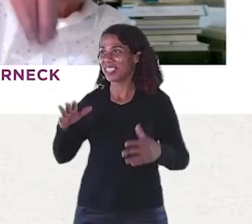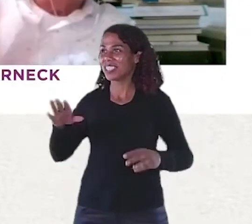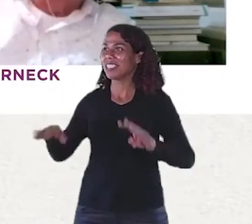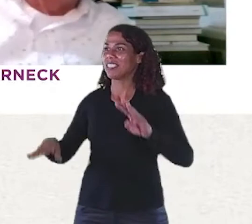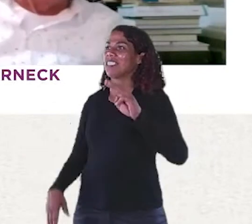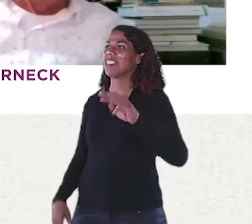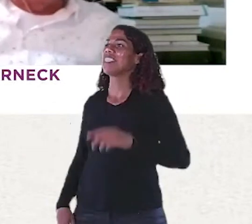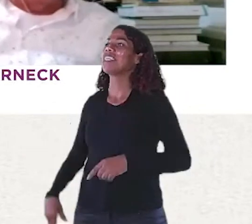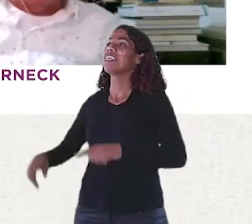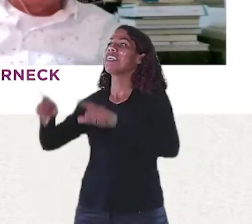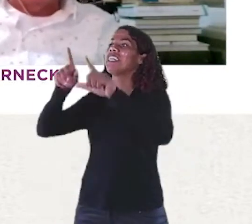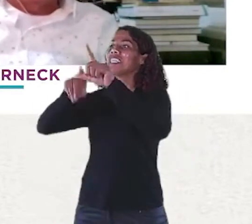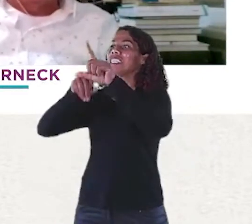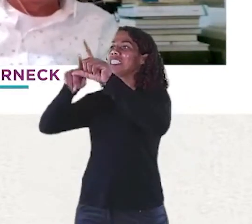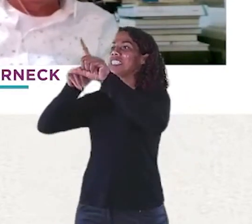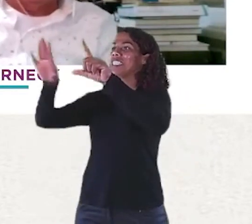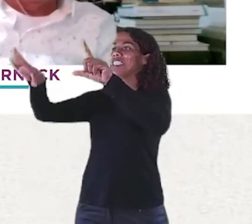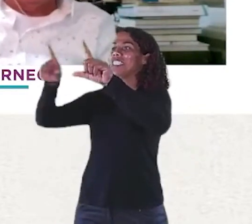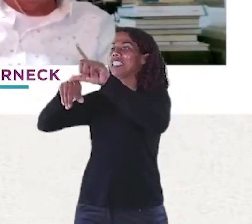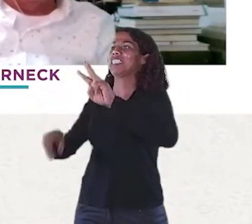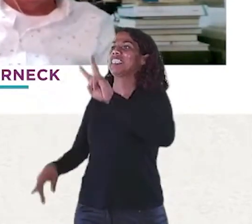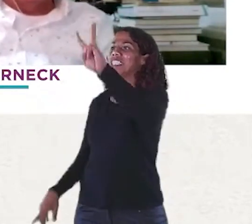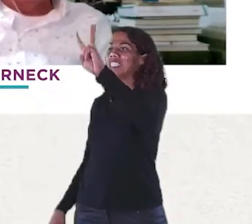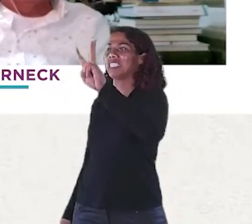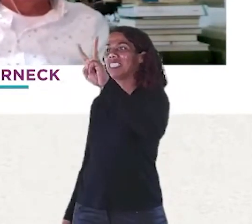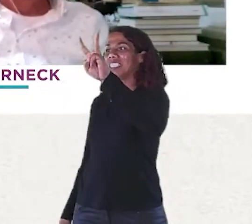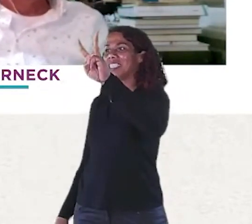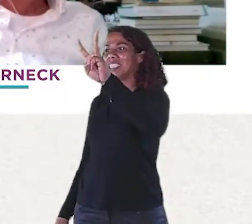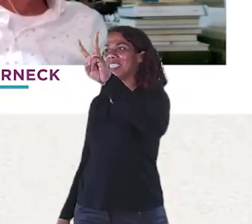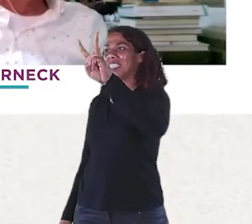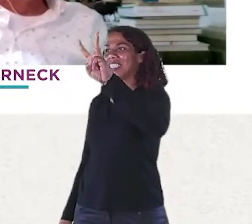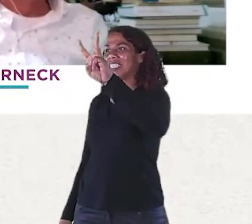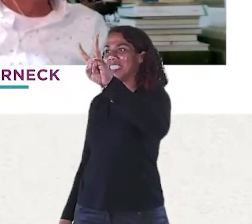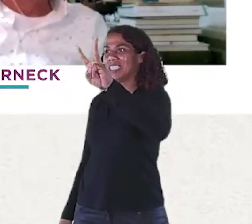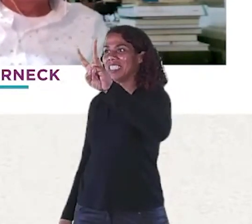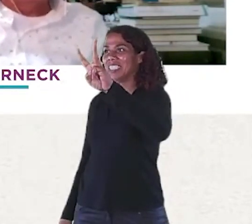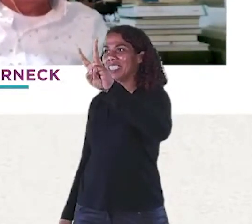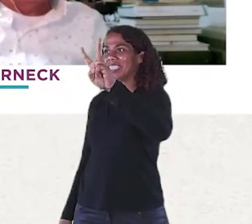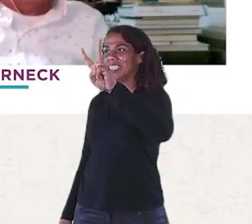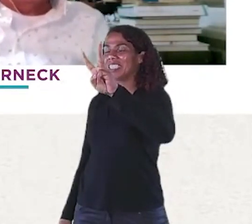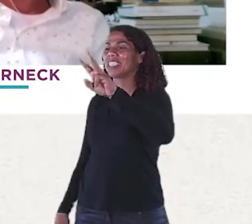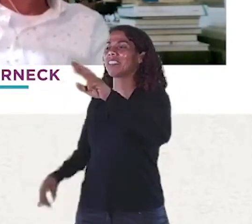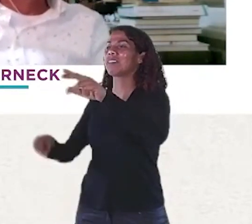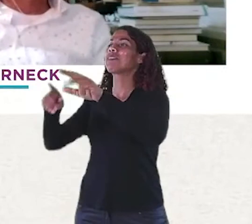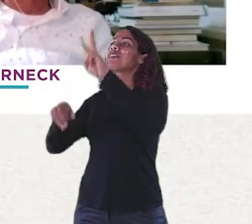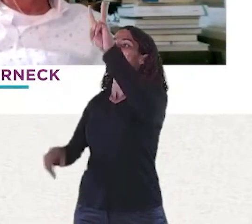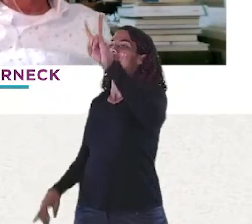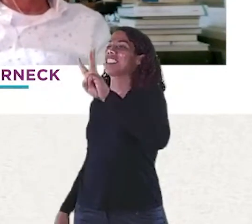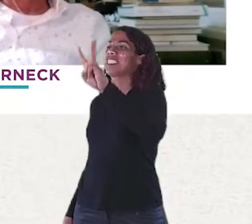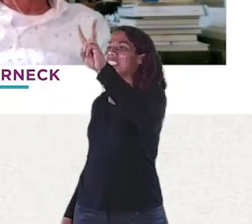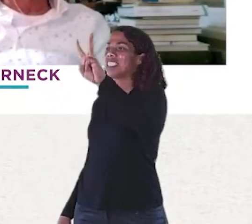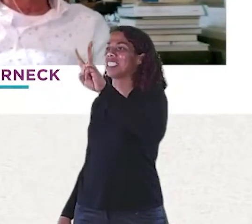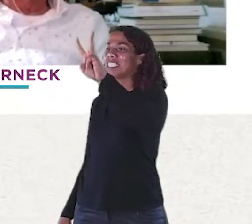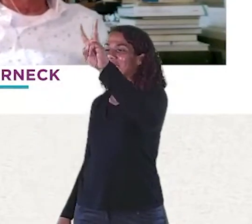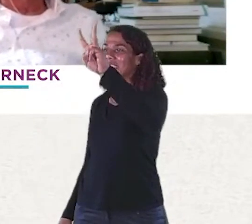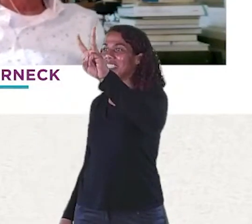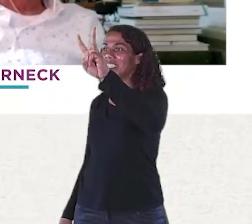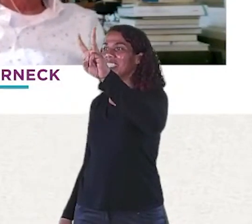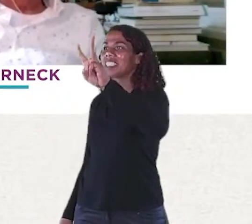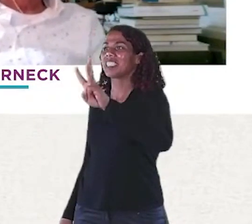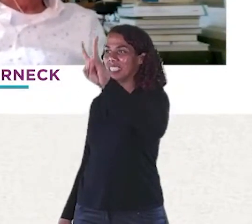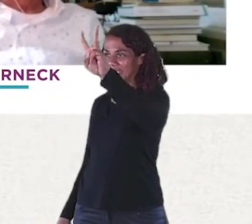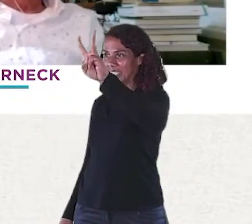É muito comum. Ultimamente é muito comum. Como é que é W, Trícia? Olha, meu Deus do